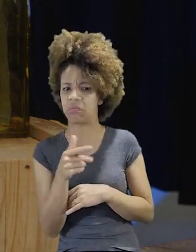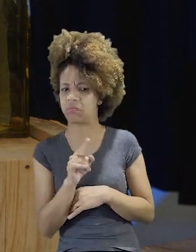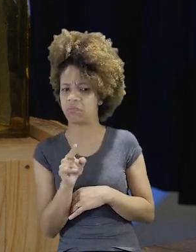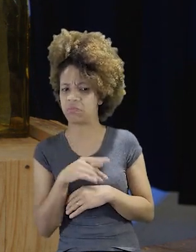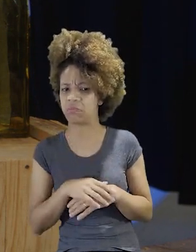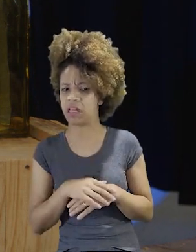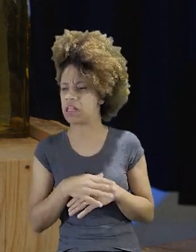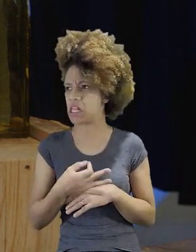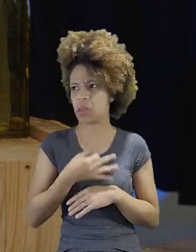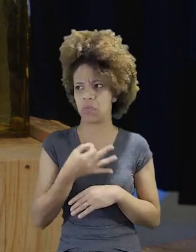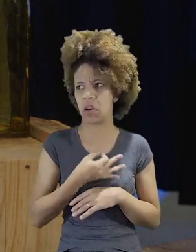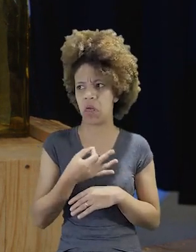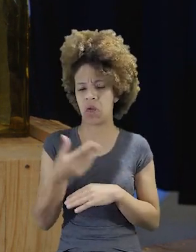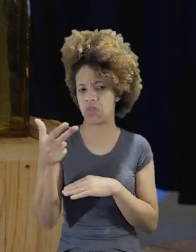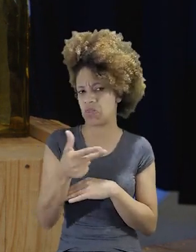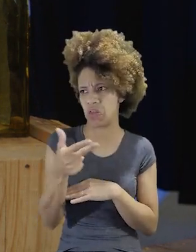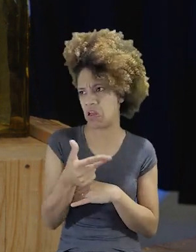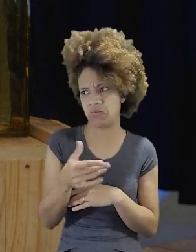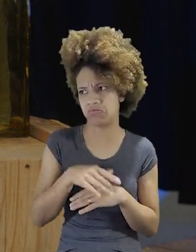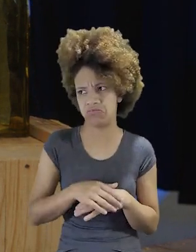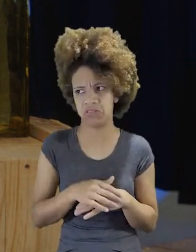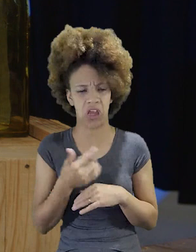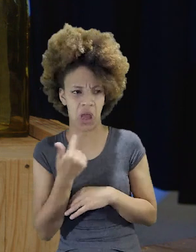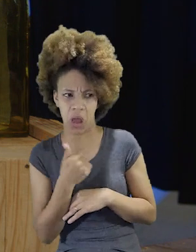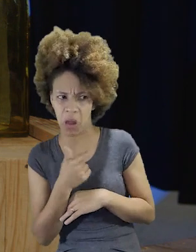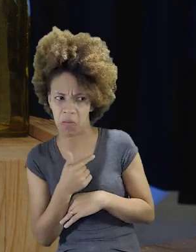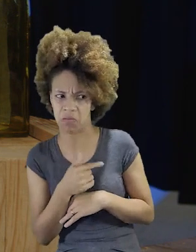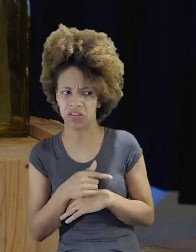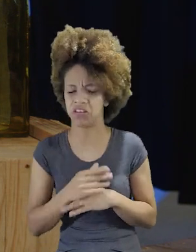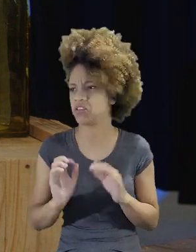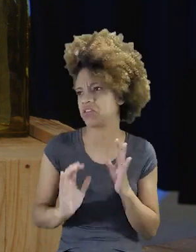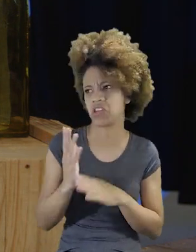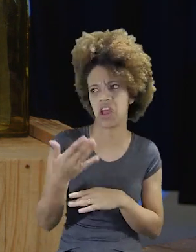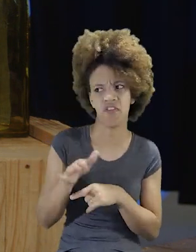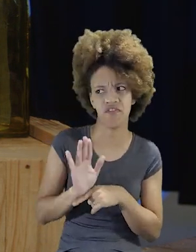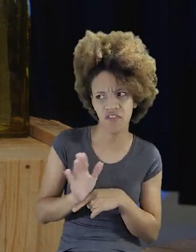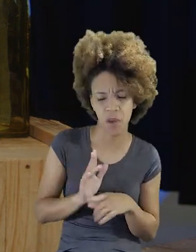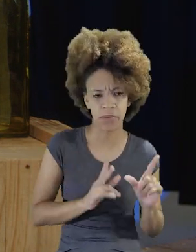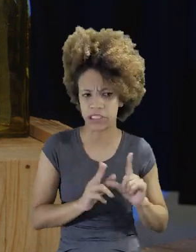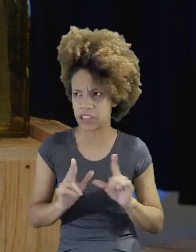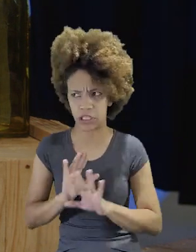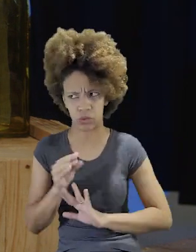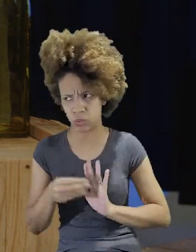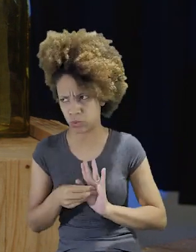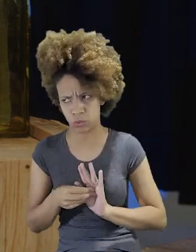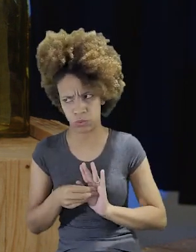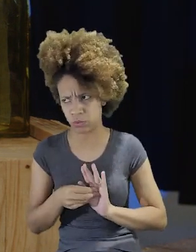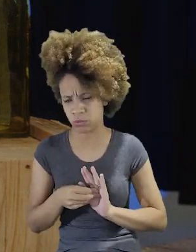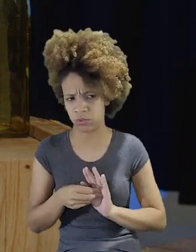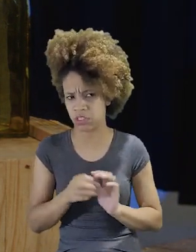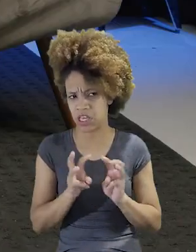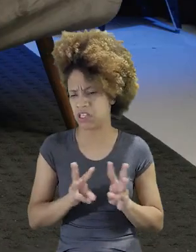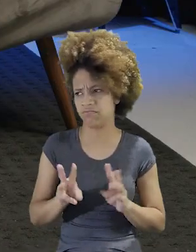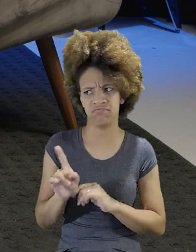resenhas de eu não acredito na possibilidade dessas resenhas de de comédia que saem de filmes de série